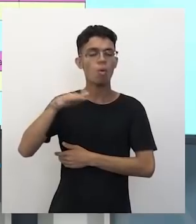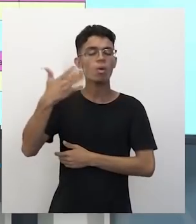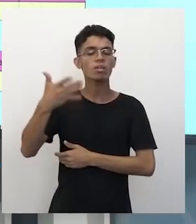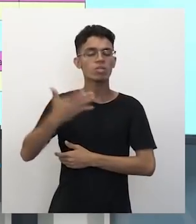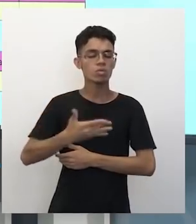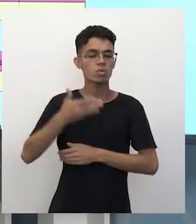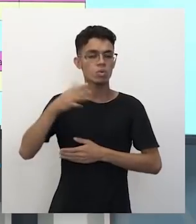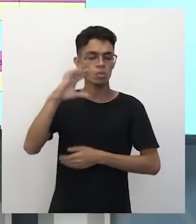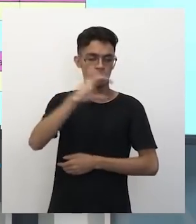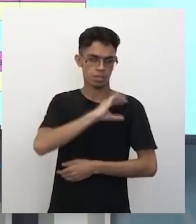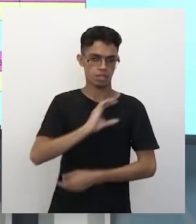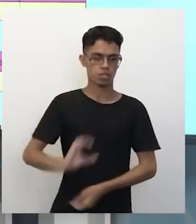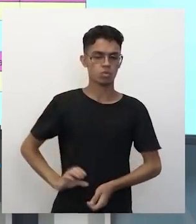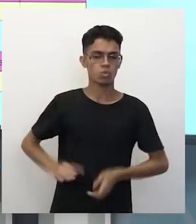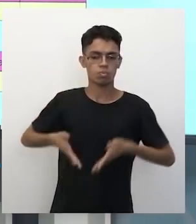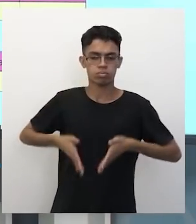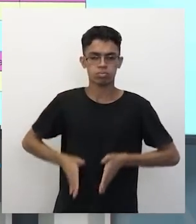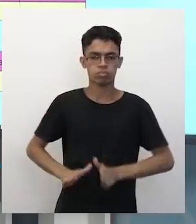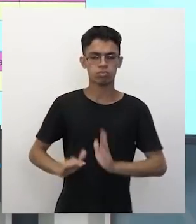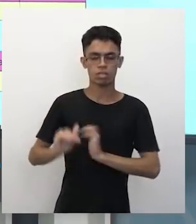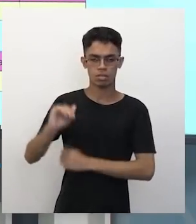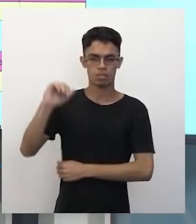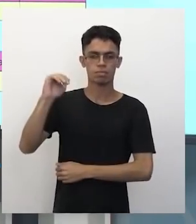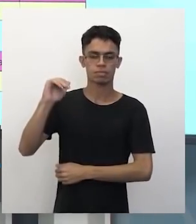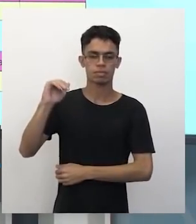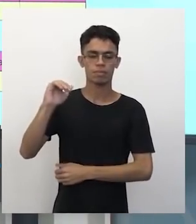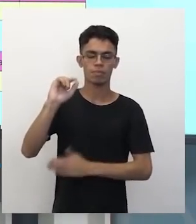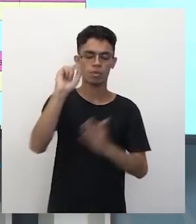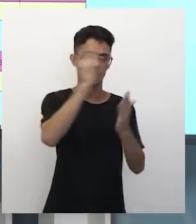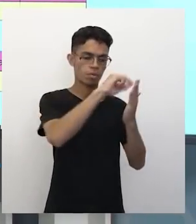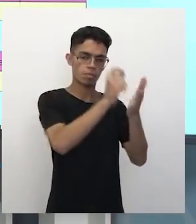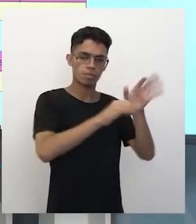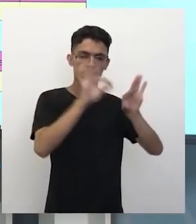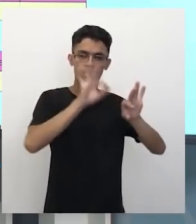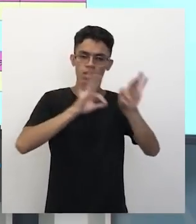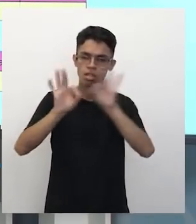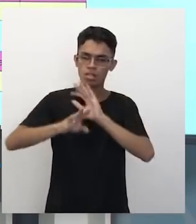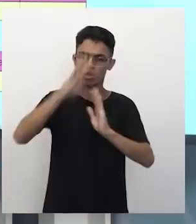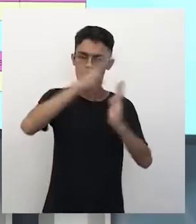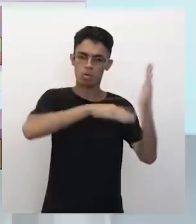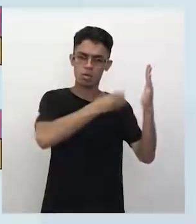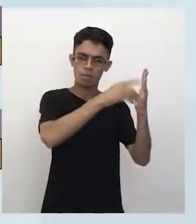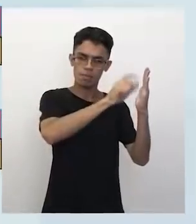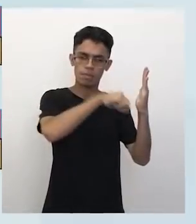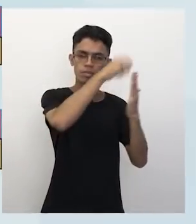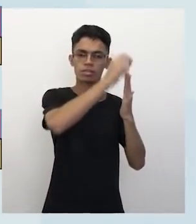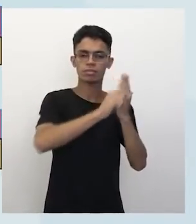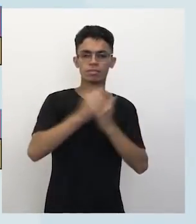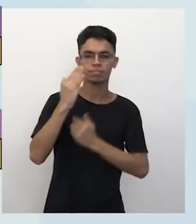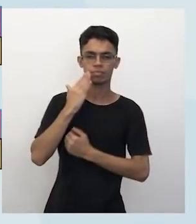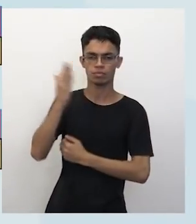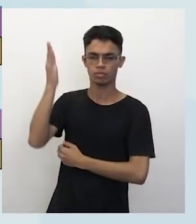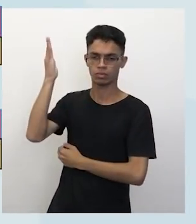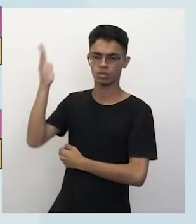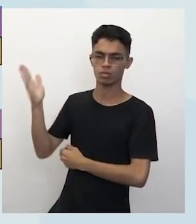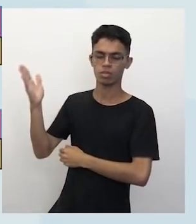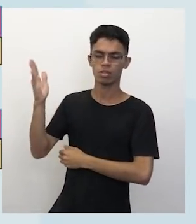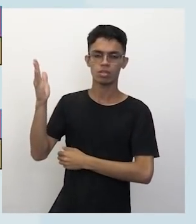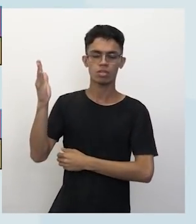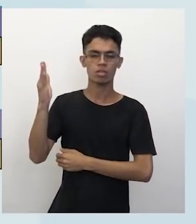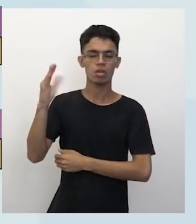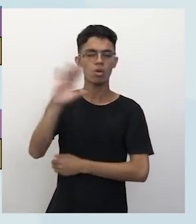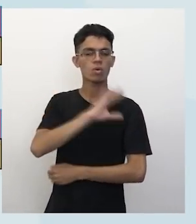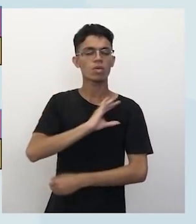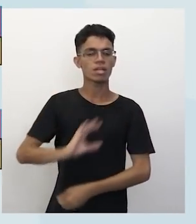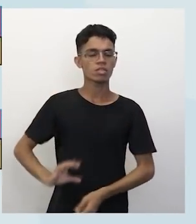ele reorganiza todo o calendário. E aí, vou colocar de novo na tela, vocês estão vendo ali, ó, nascimento de